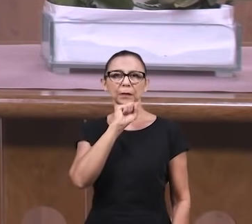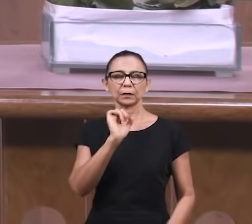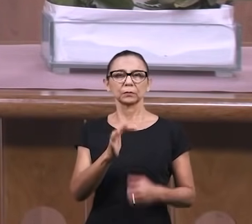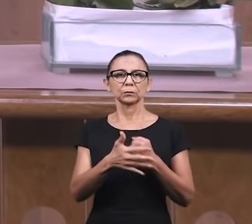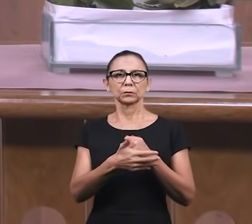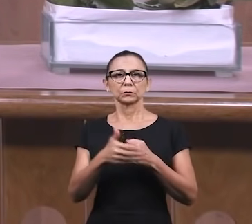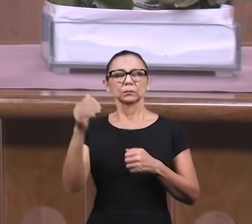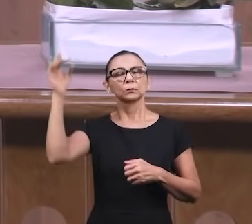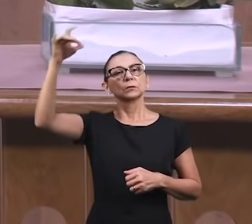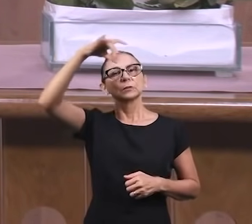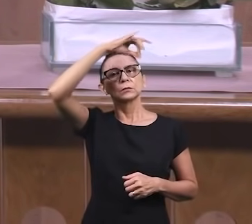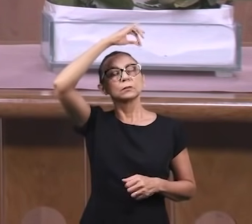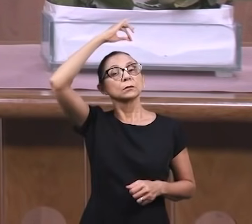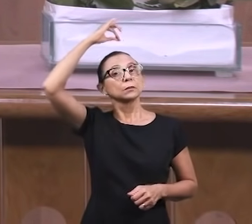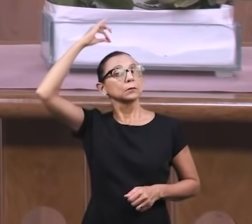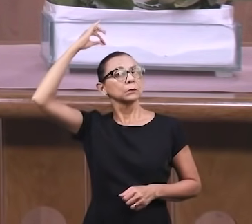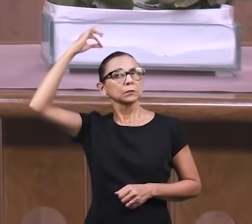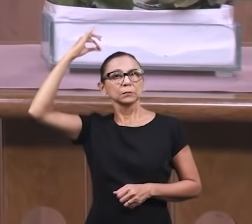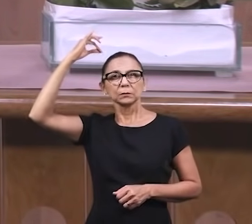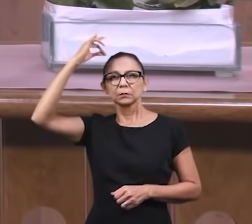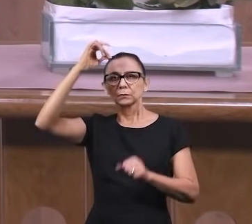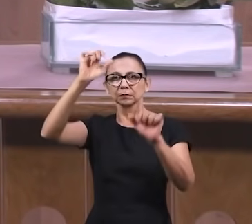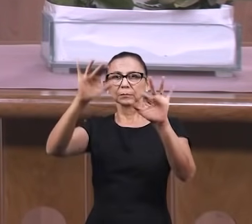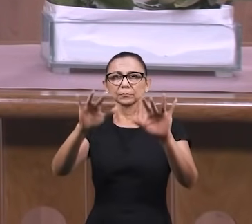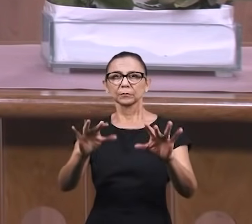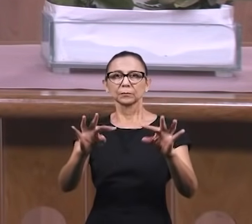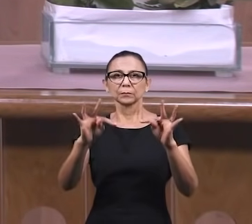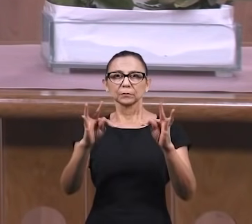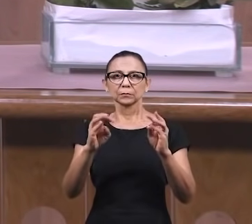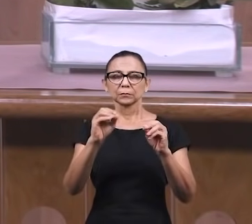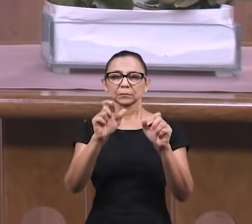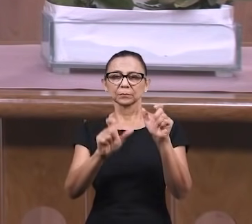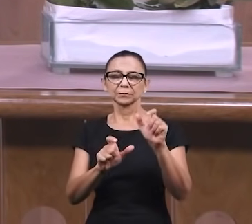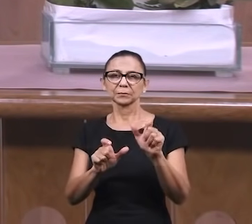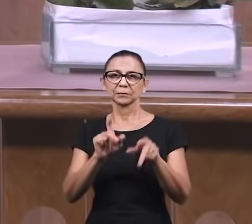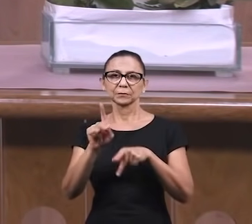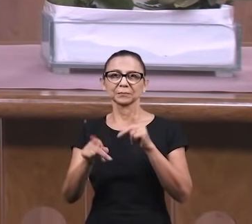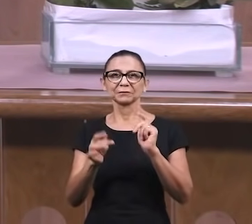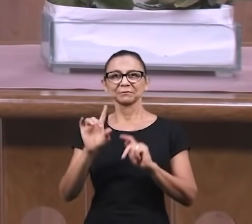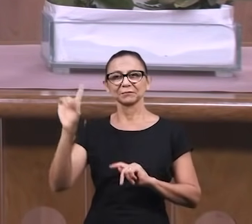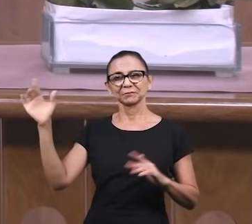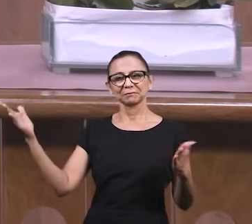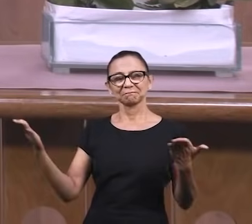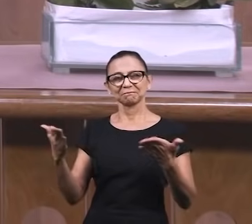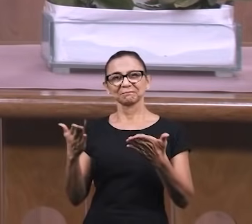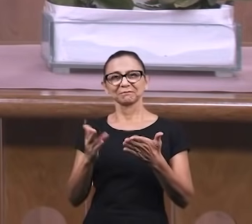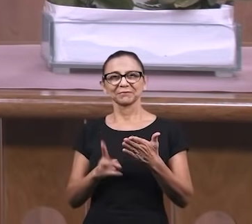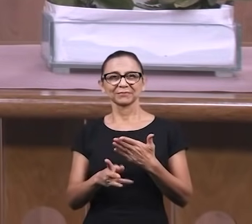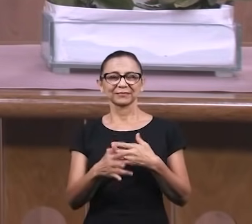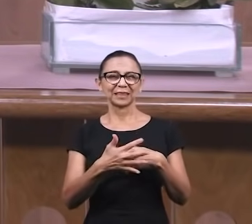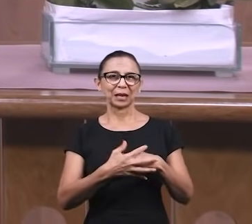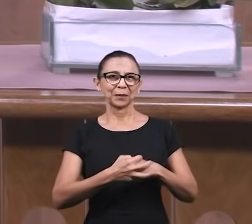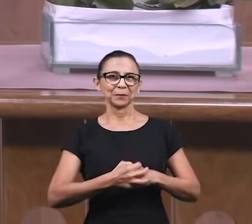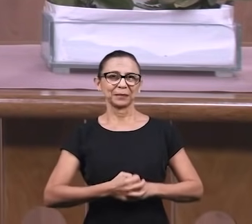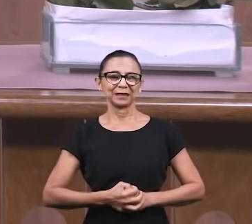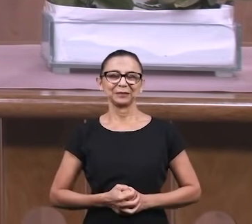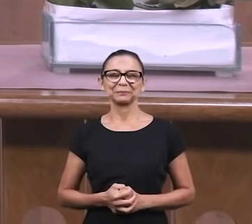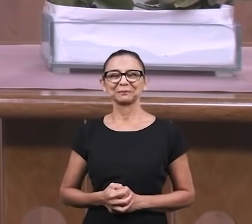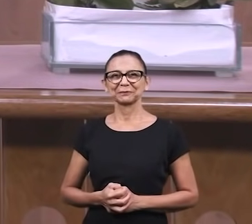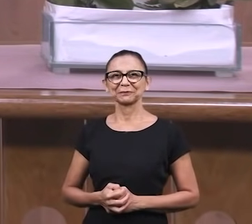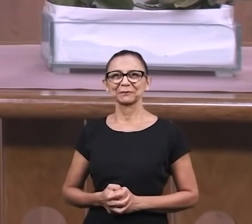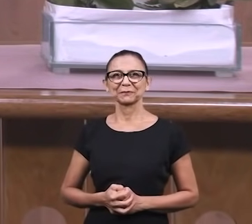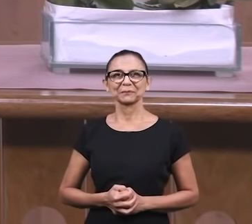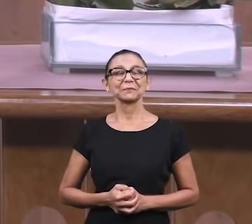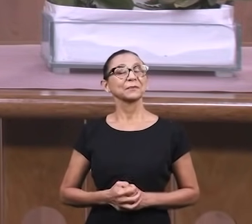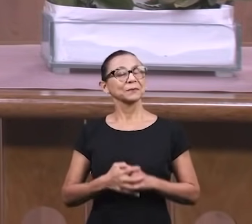eternas consolações do Espírito Santo repousem sobre vós e sobre todo o povo de Deus, desde agora e para sempre.